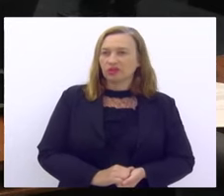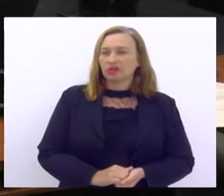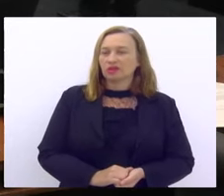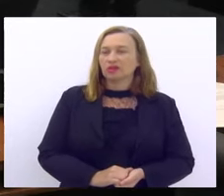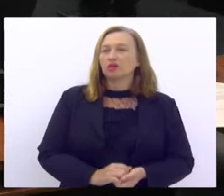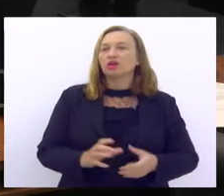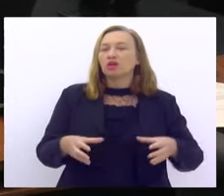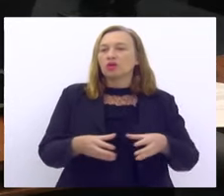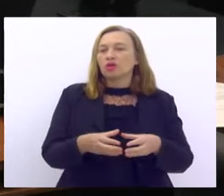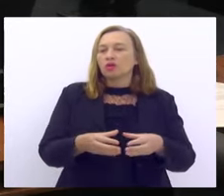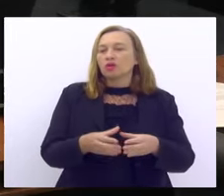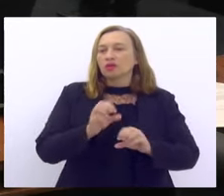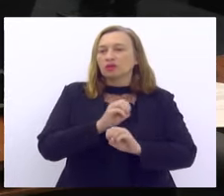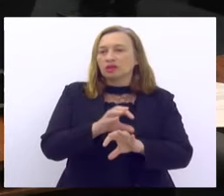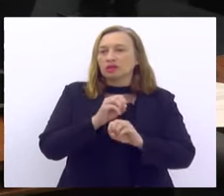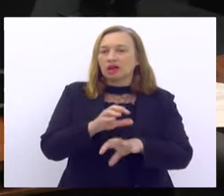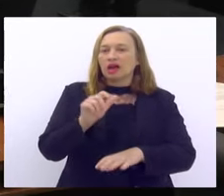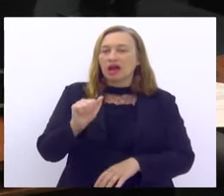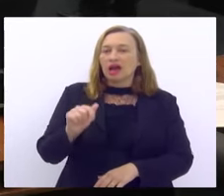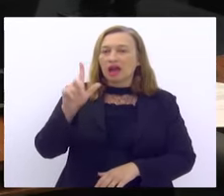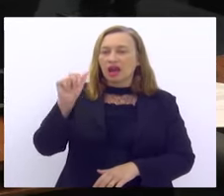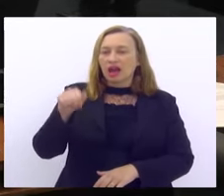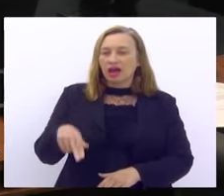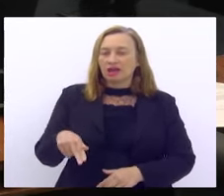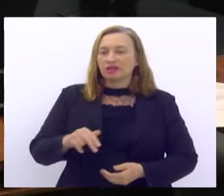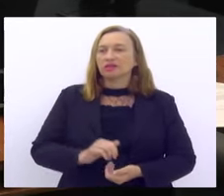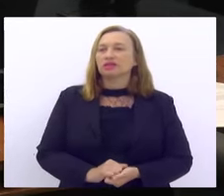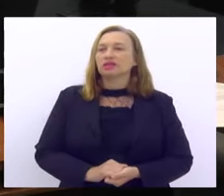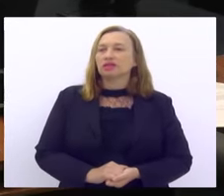Pela Comissão de Educação, Alain Lopes.